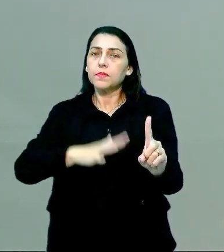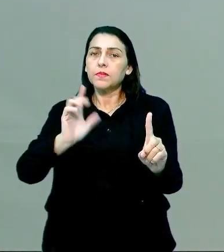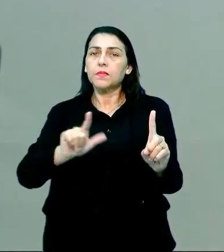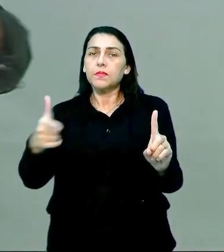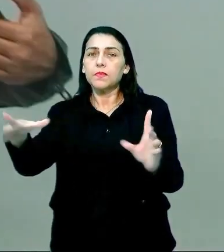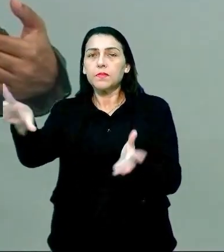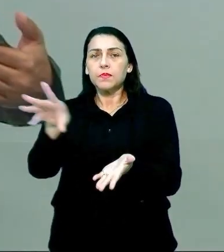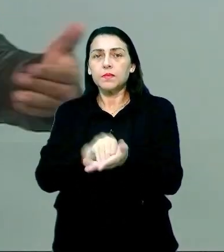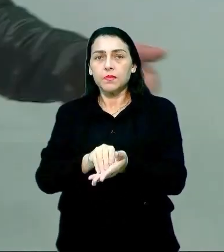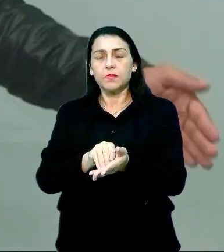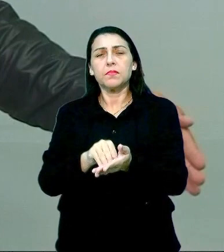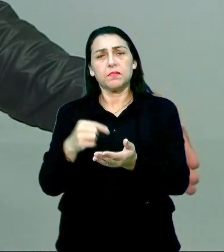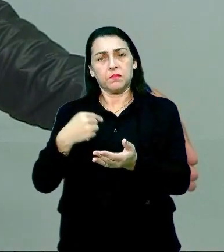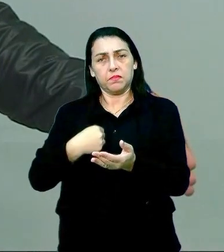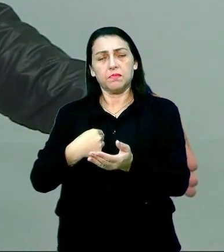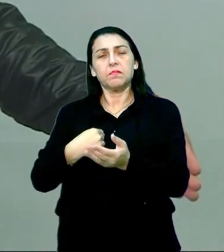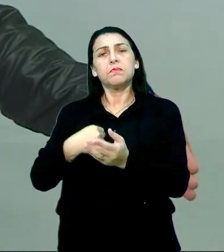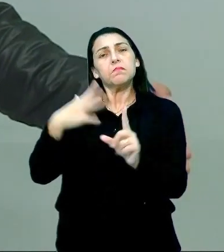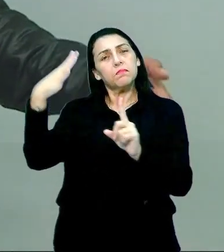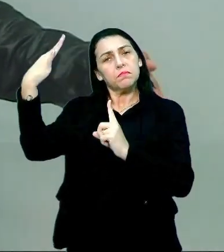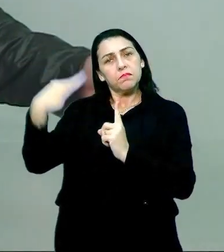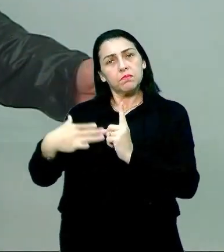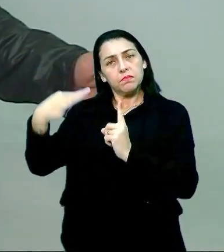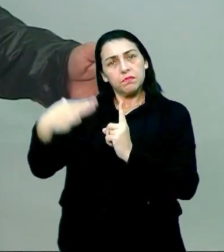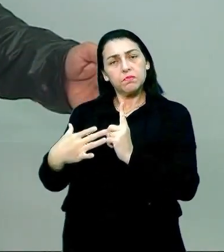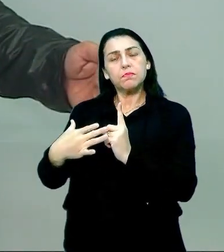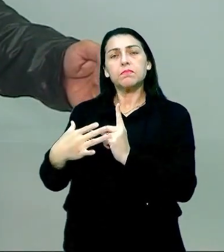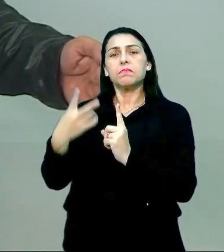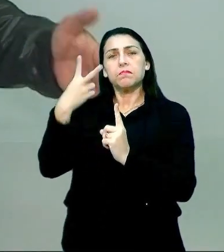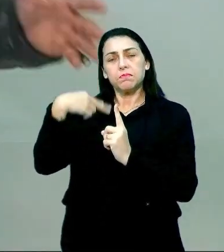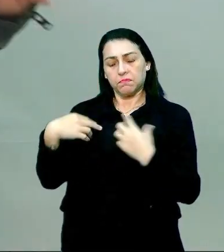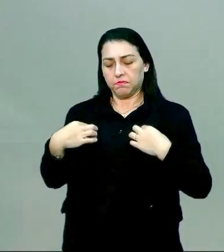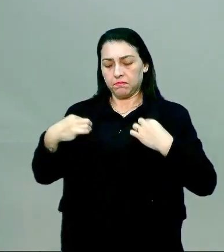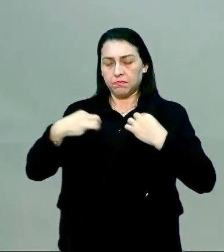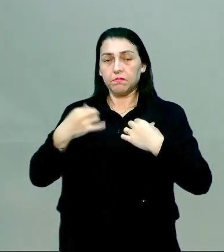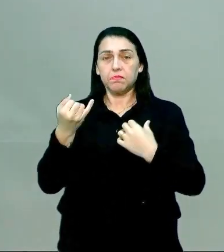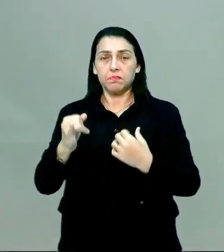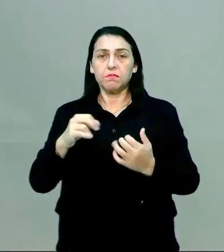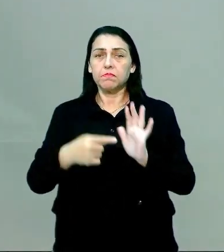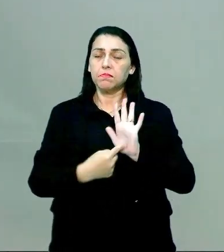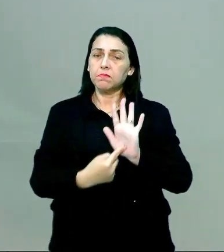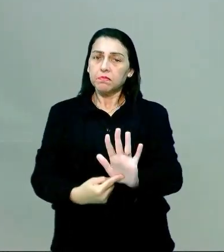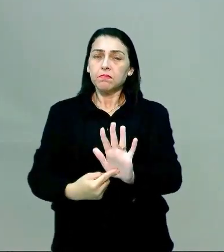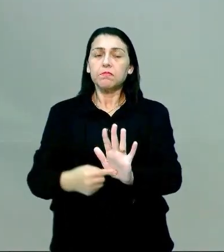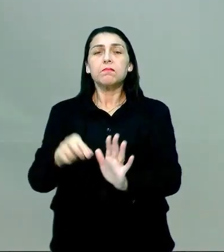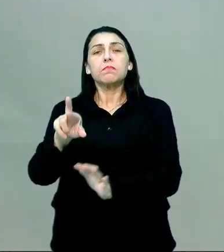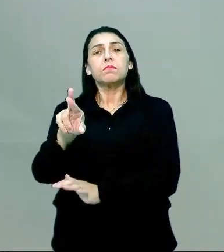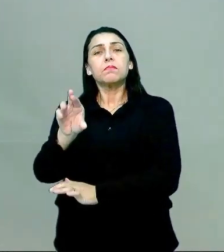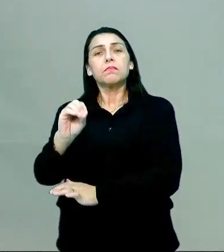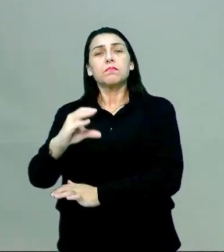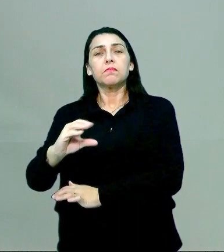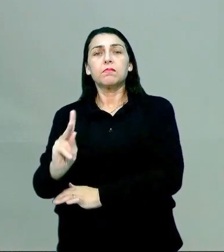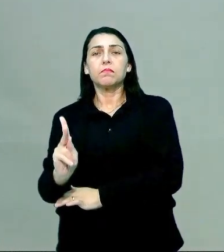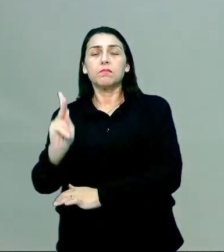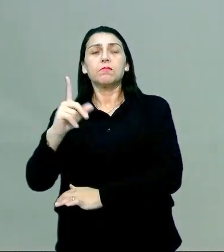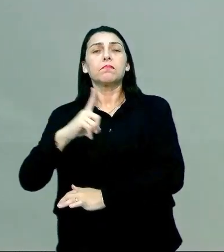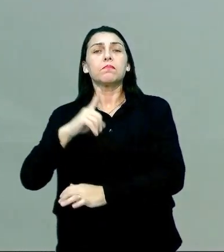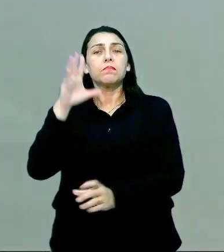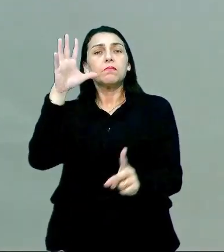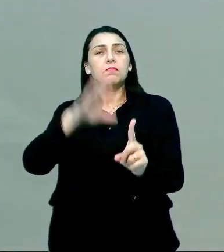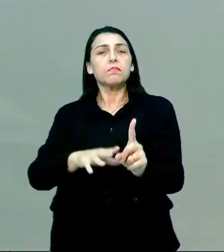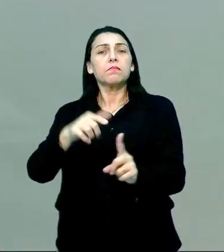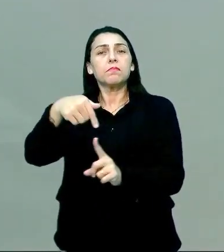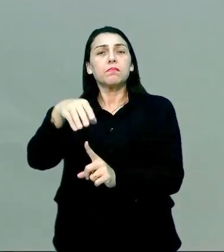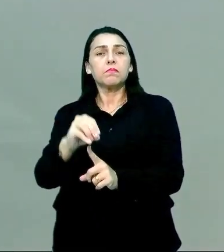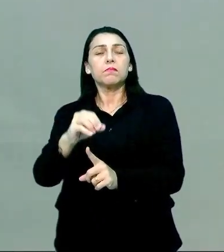outra. Eu estou influenciado? Analisa minhas vestes. Se eu estou aqui meio representando rock tem influência ali nos anos